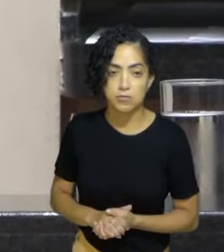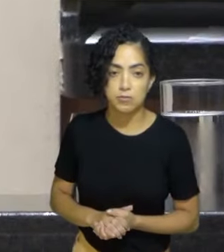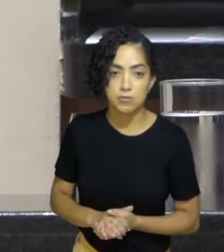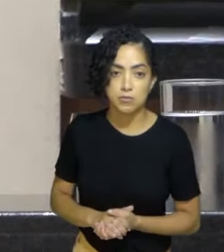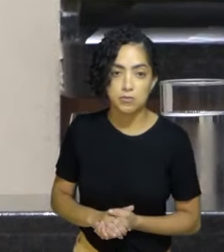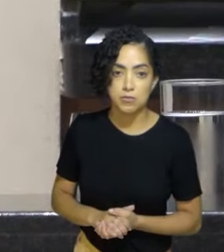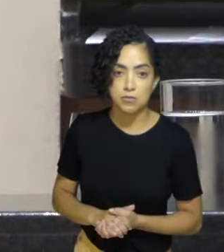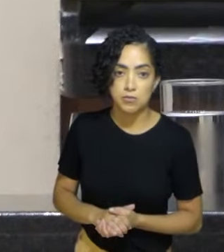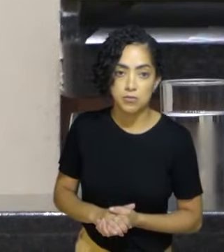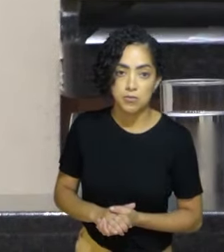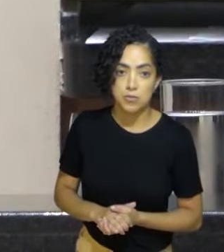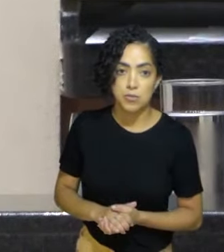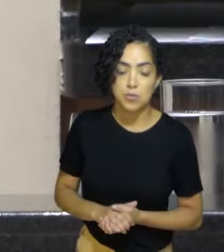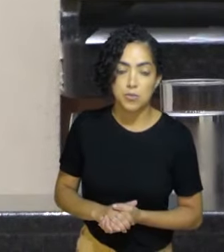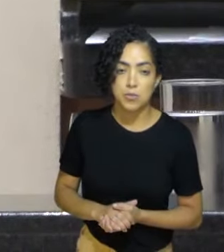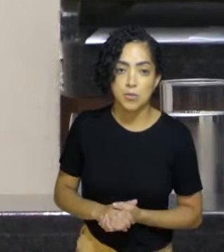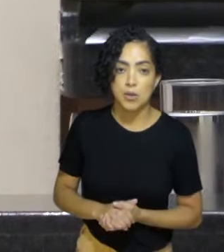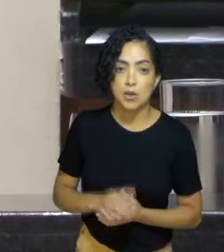Deputado Camilo.